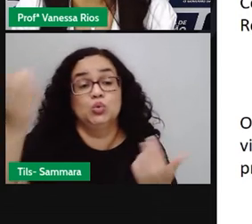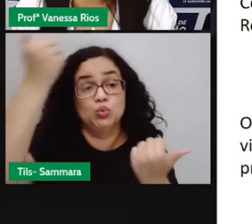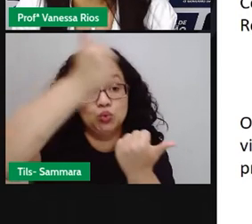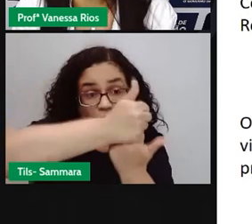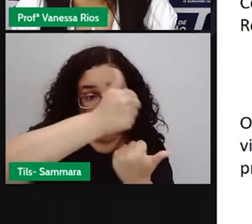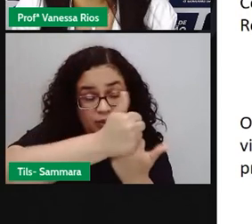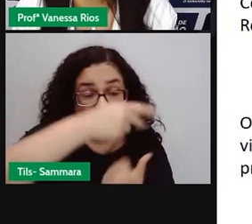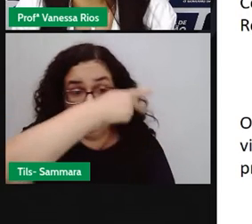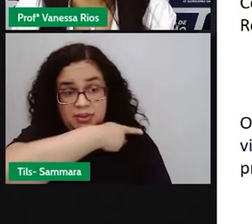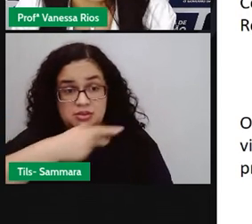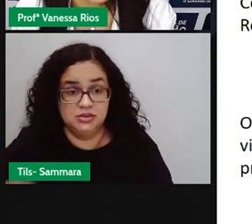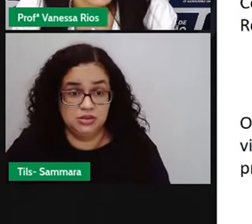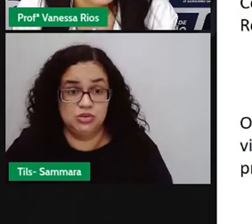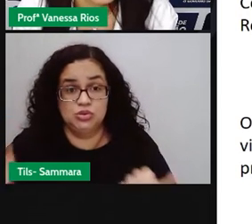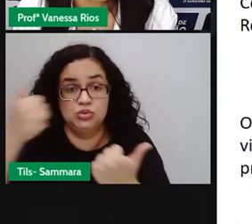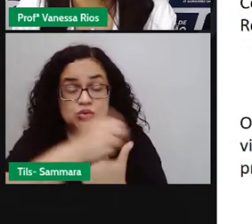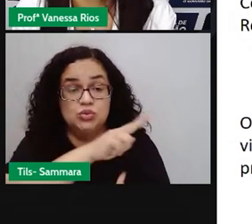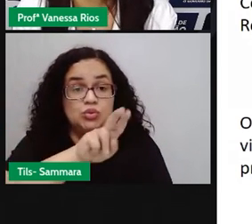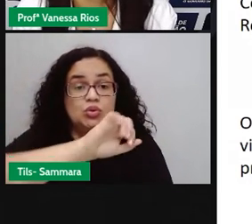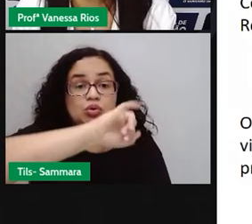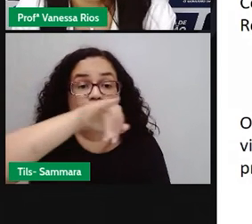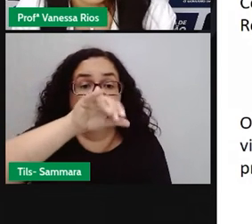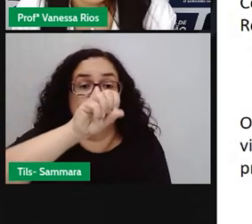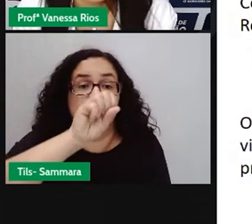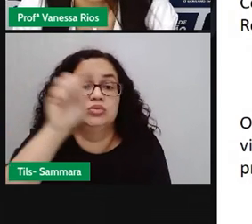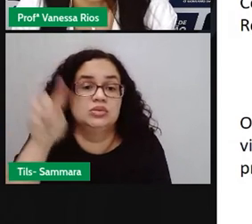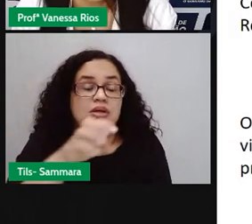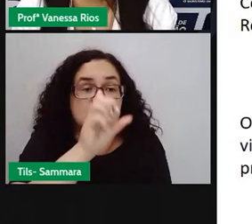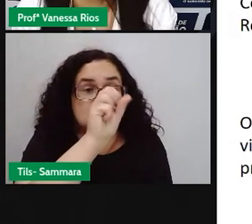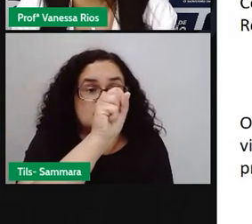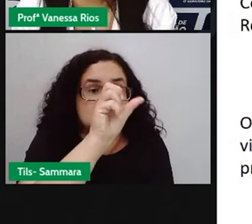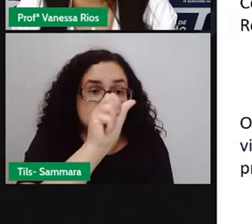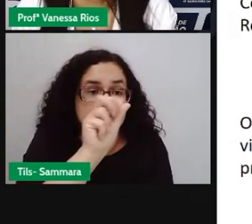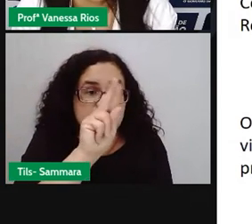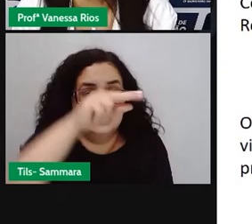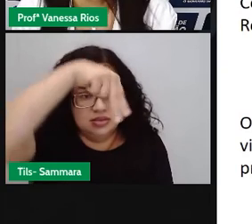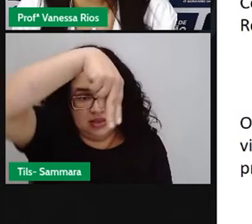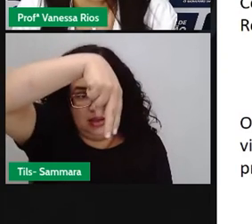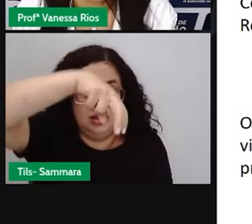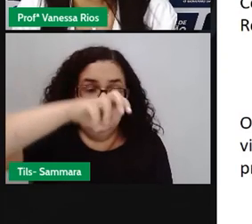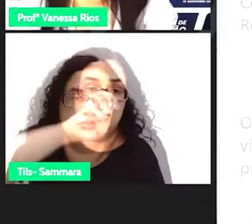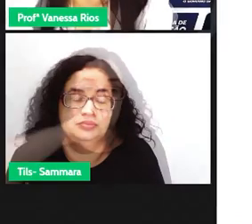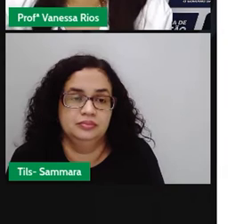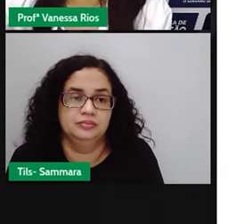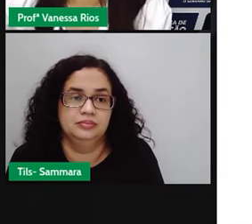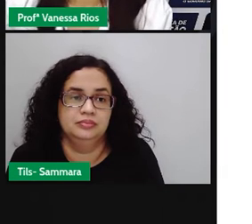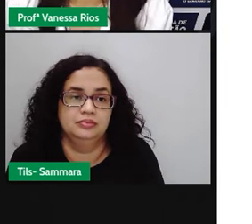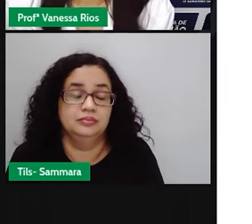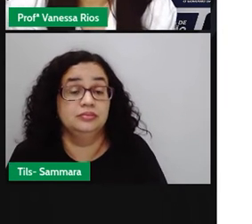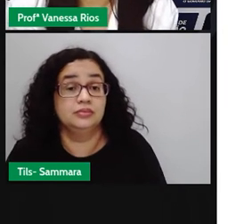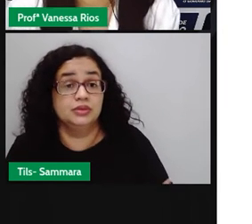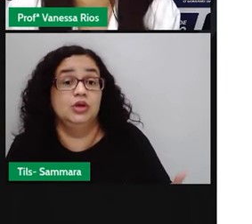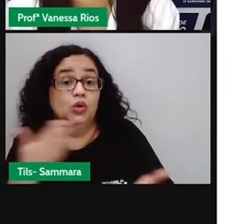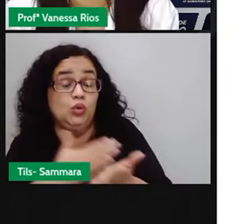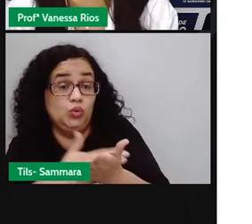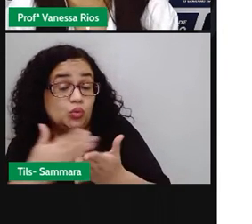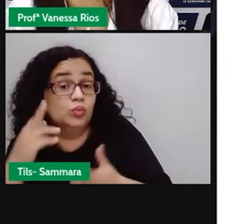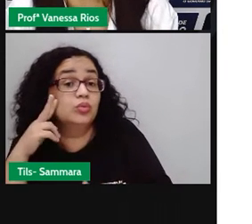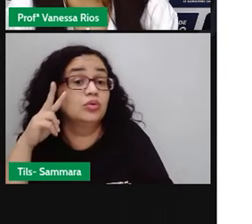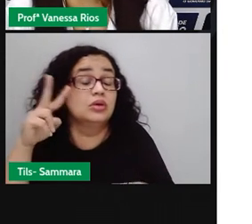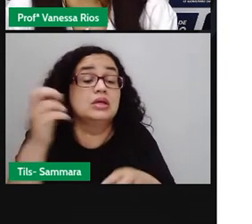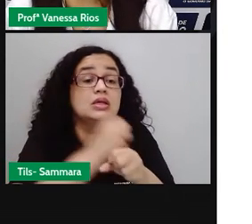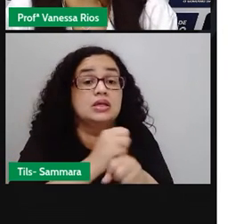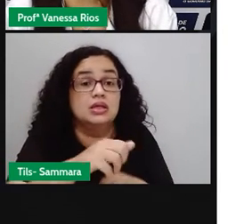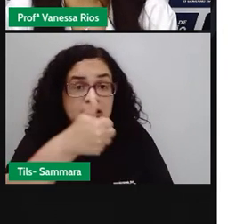seu vice-presidente José Sarney foi quem assumiu a presidência da República. E aí, como a gente viu,